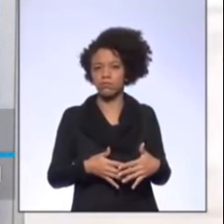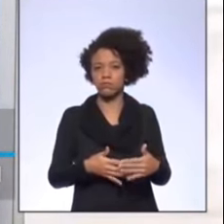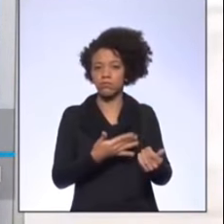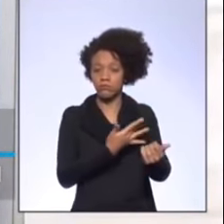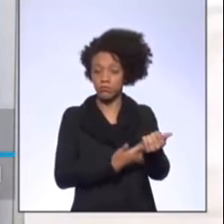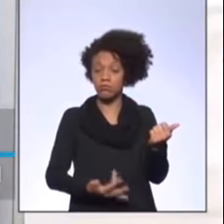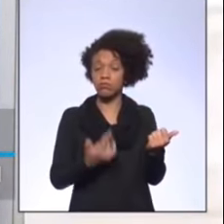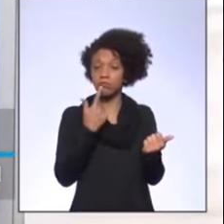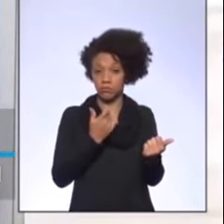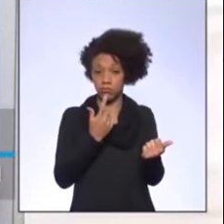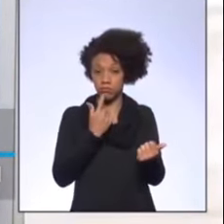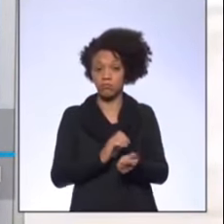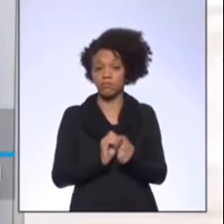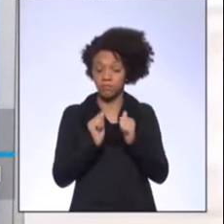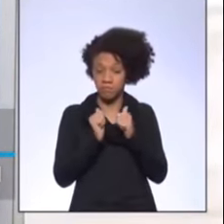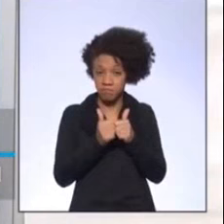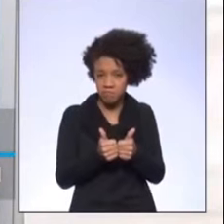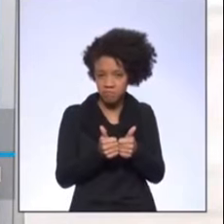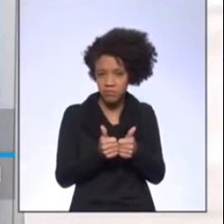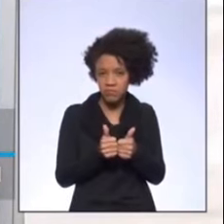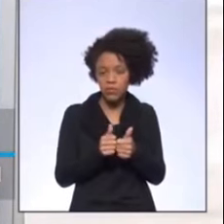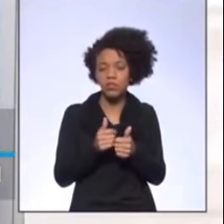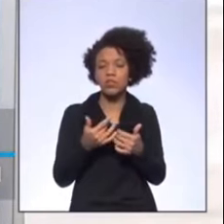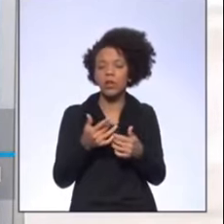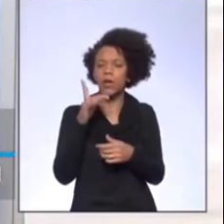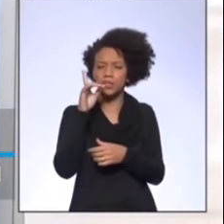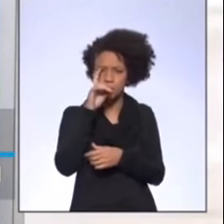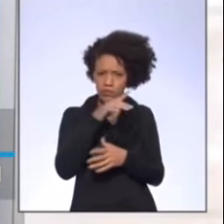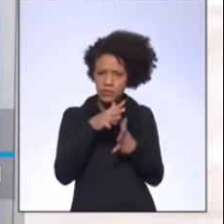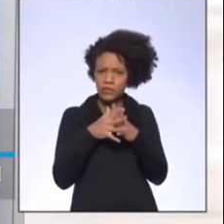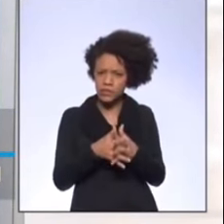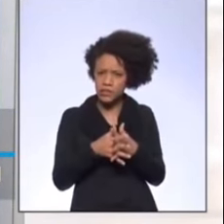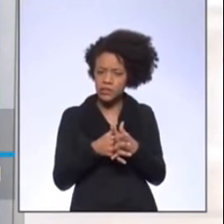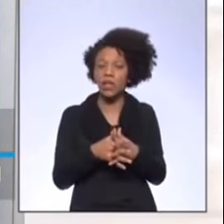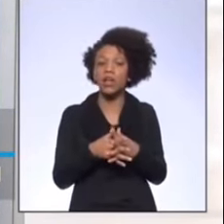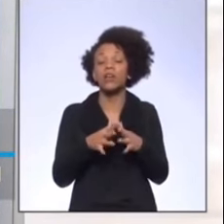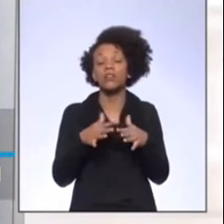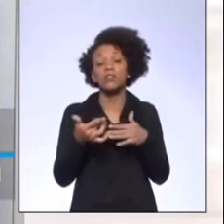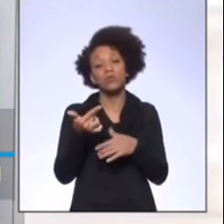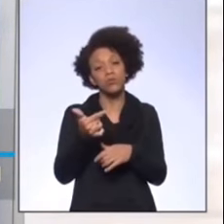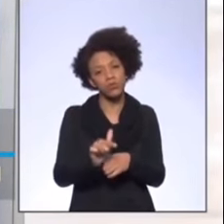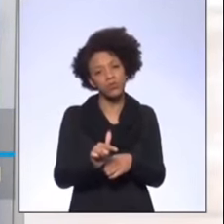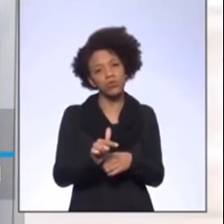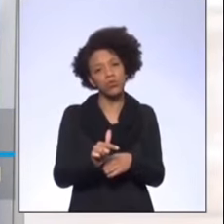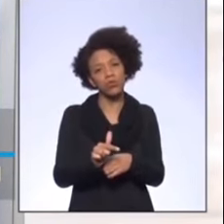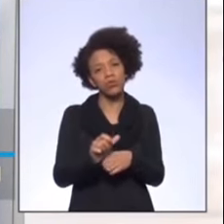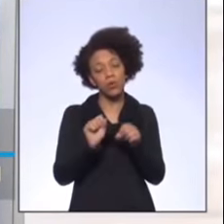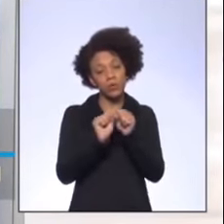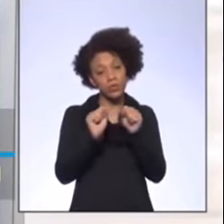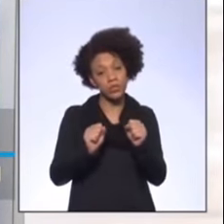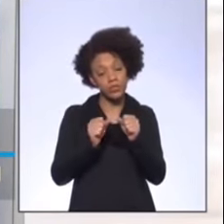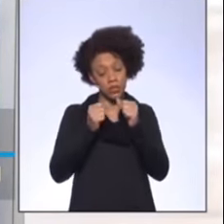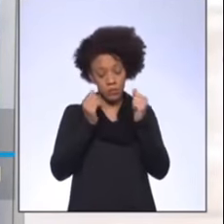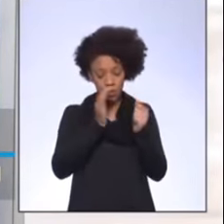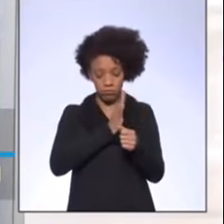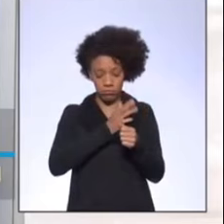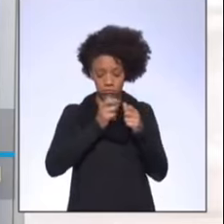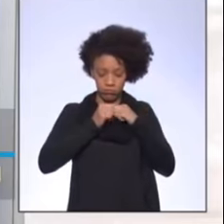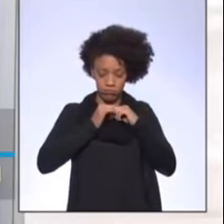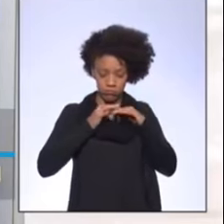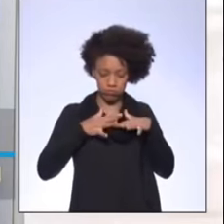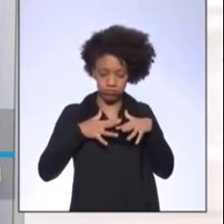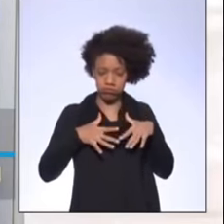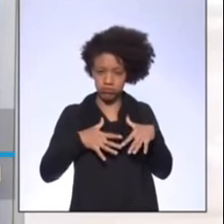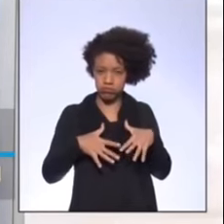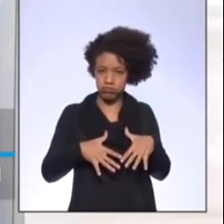corrente sanguínea. Tudo bem? Então, olha como é complexo o negócio. E, de novo, o sistema circulatório funcionando. Então, o sistema circulatório,